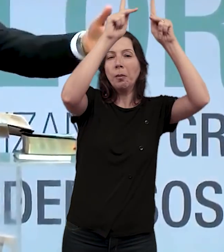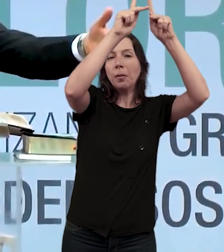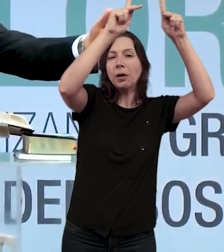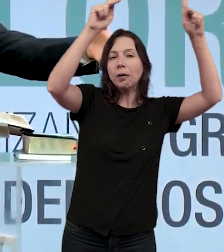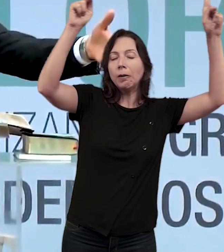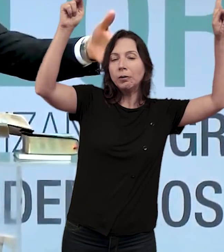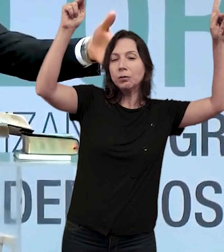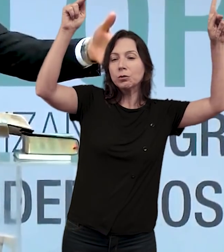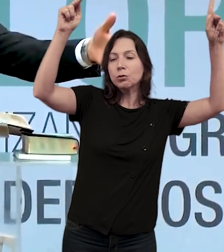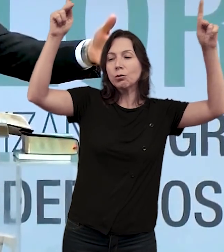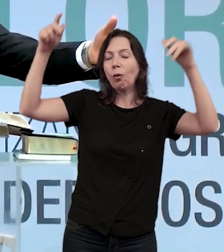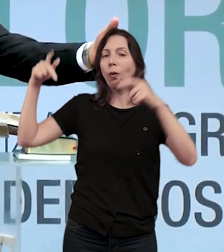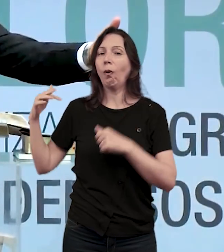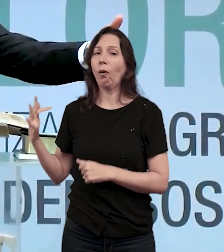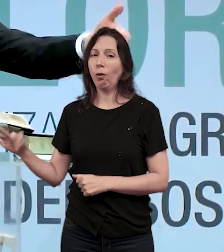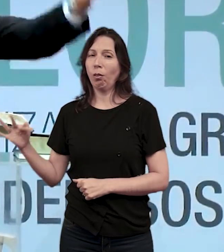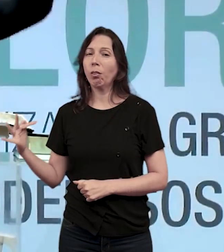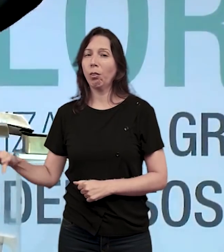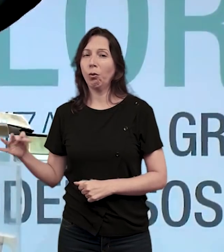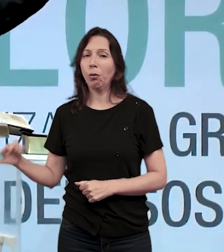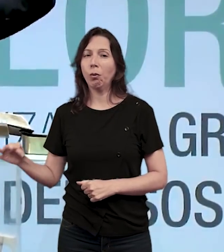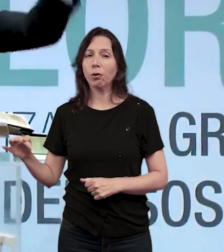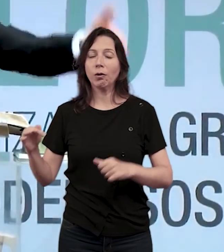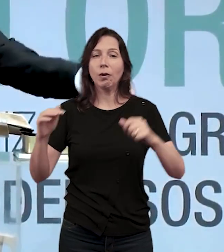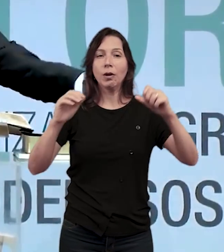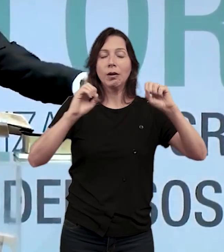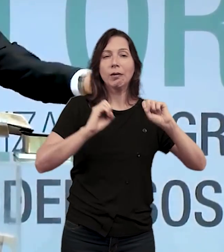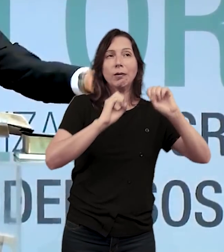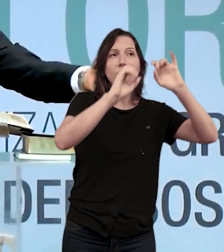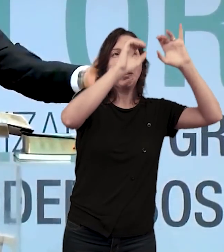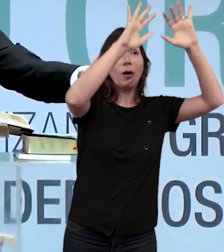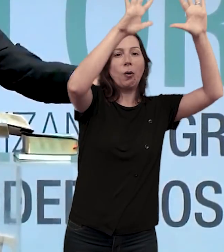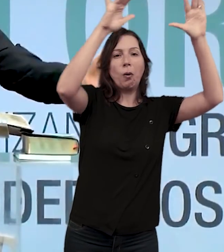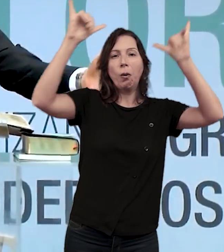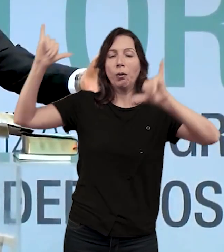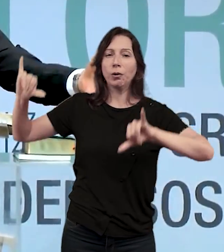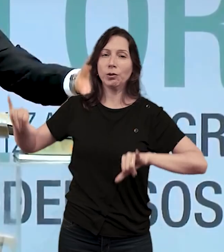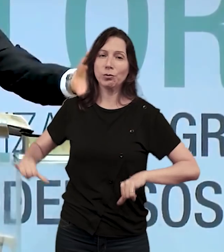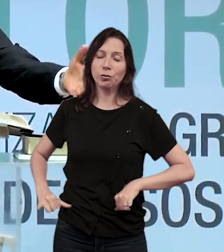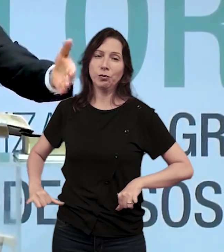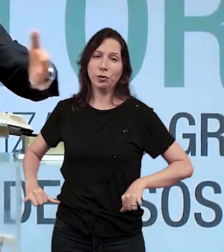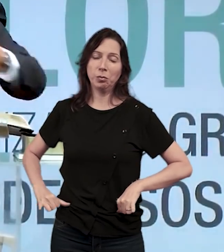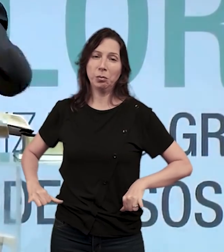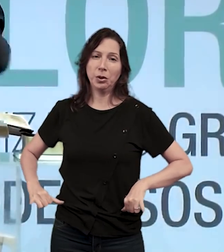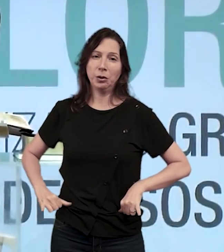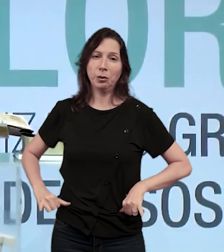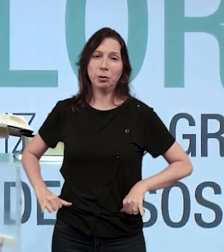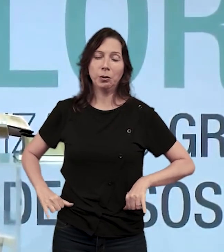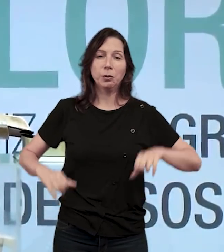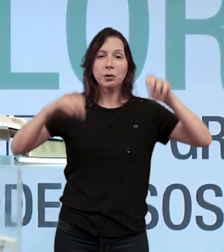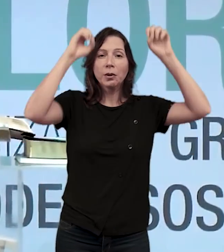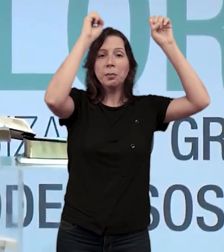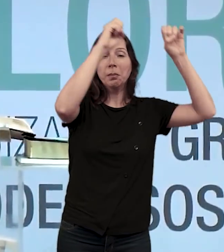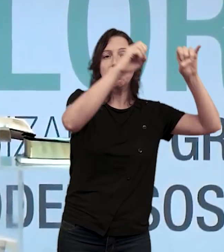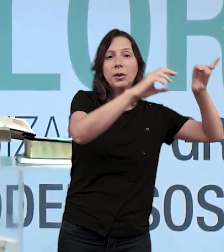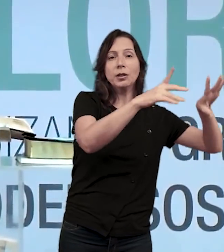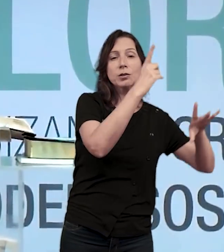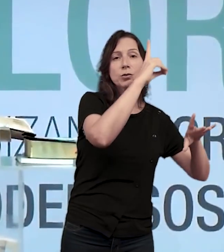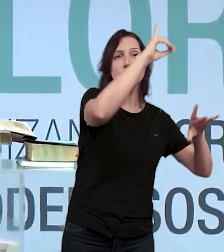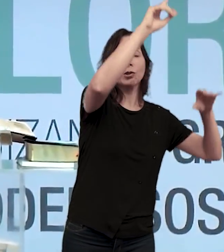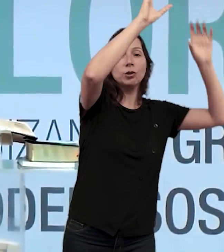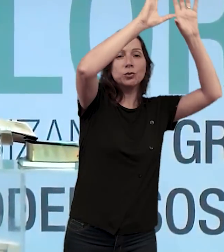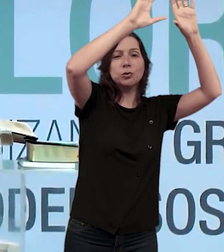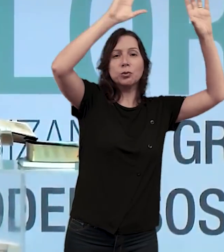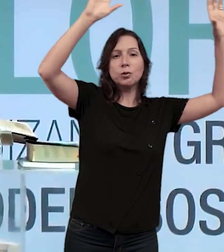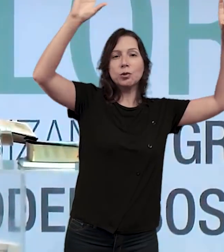à dor, da glória ao sofrimento, da bênção de Deus no